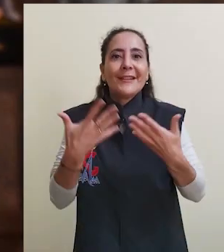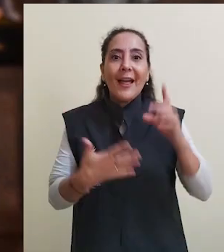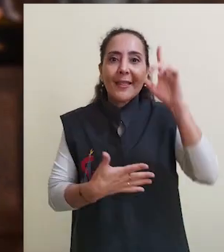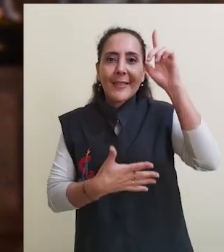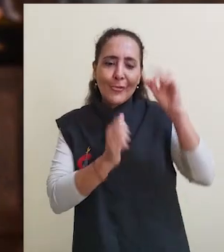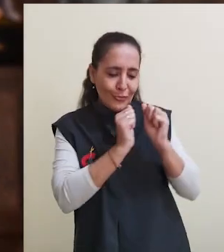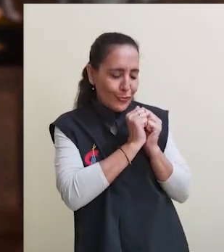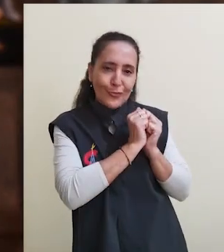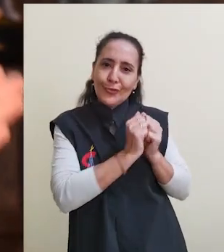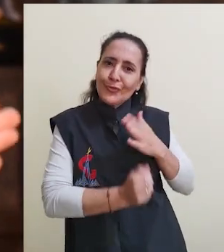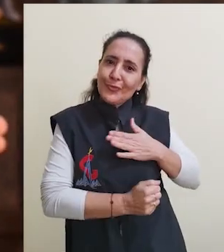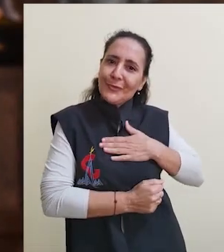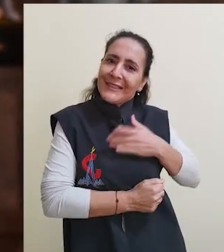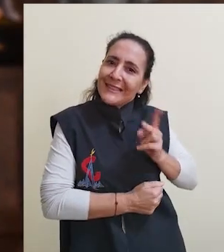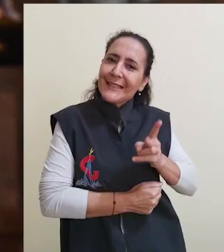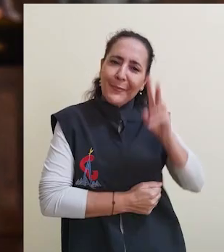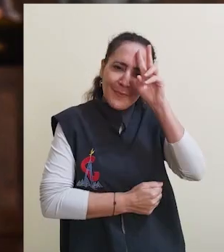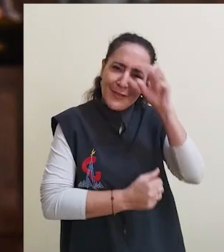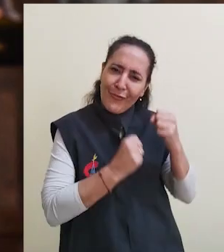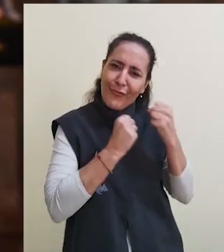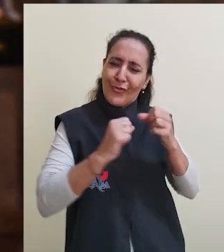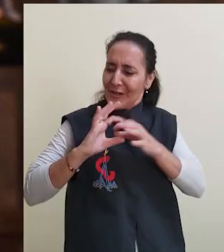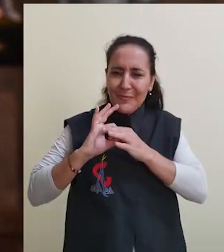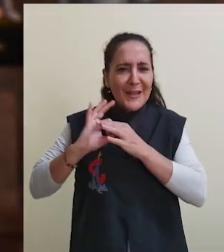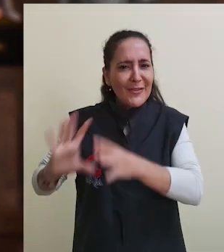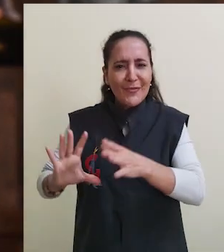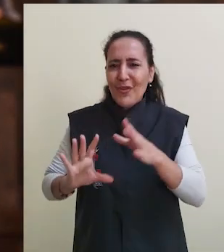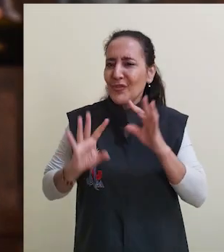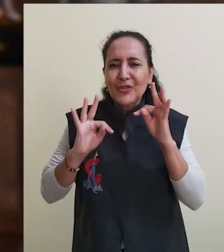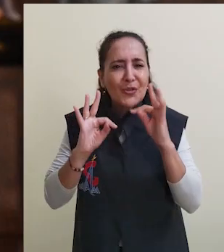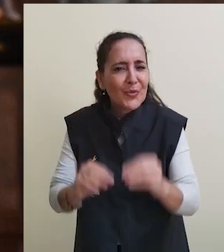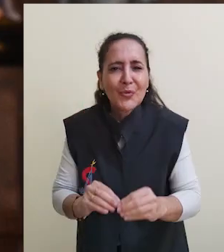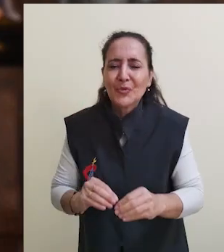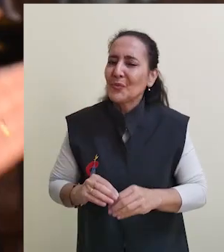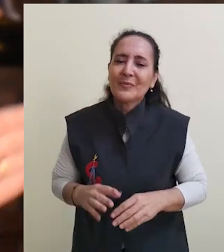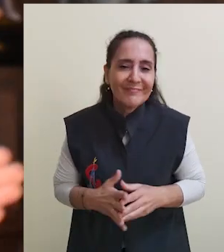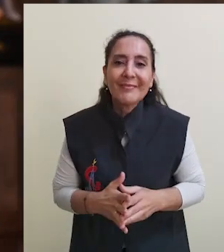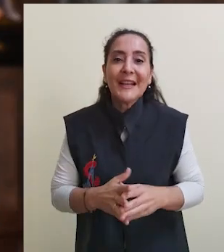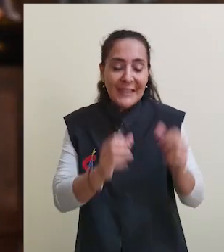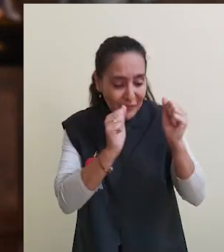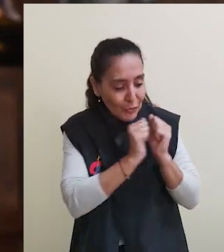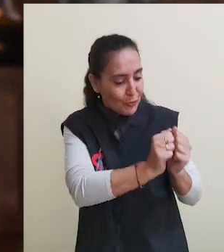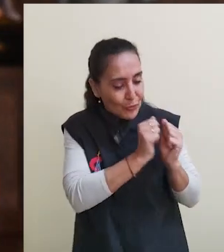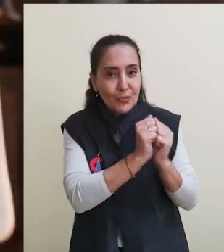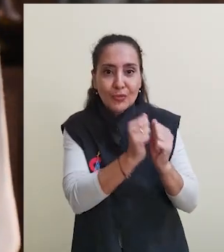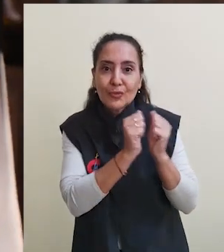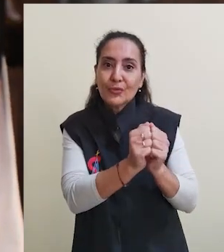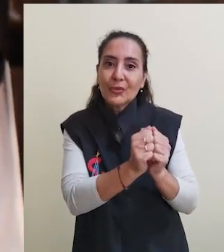vida. Deus esteve ao meu lado, me deu forças, me livrou de cada coisa, me libertou,